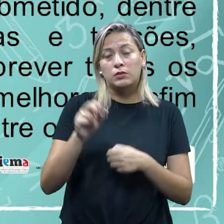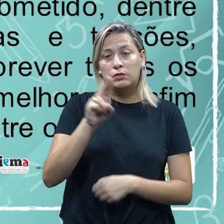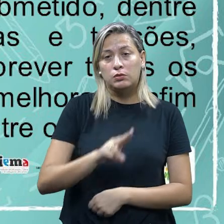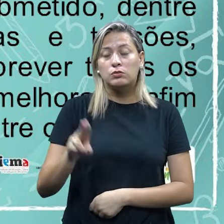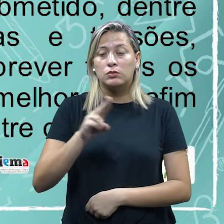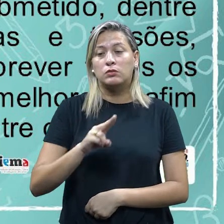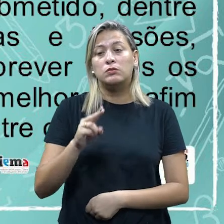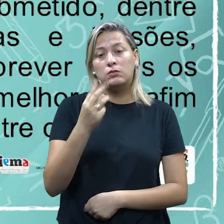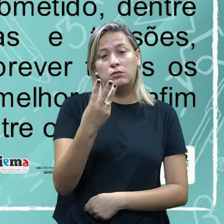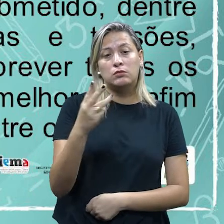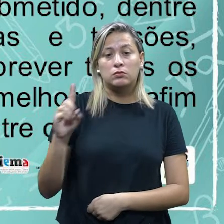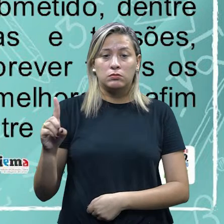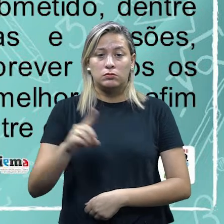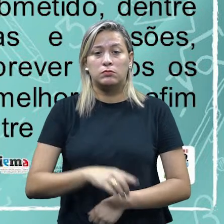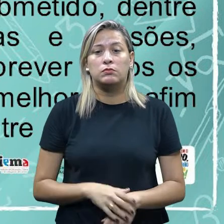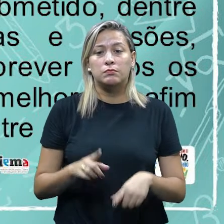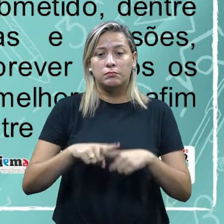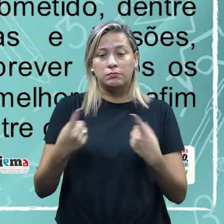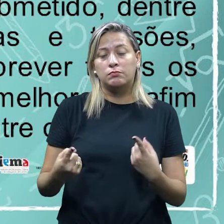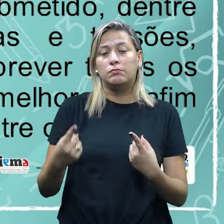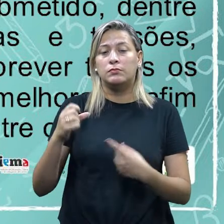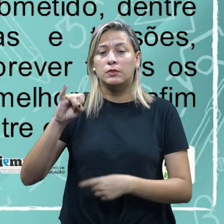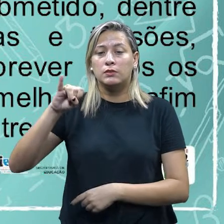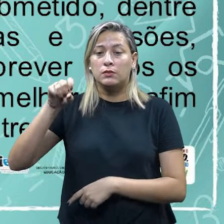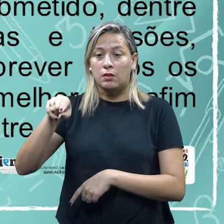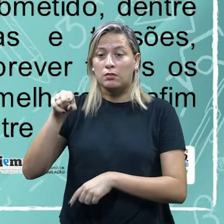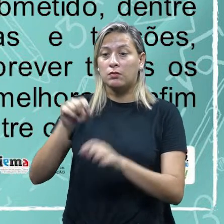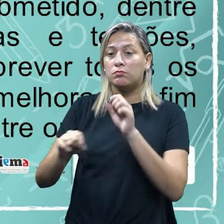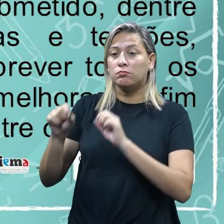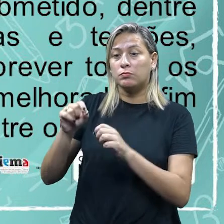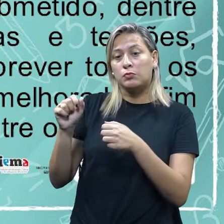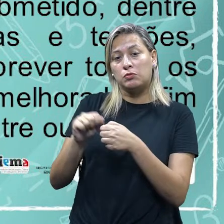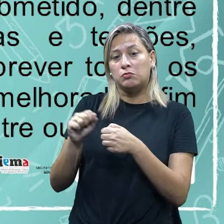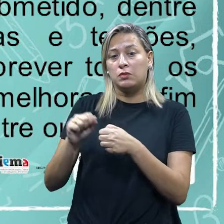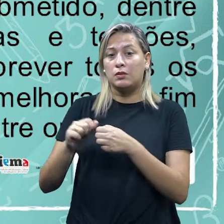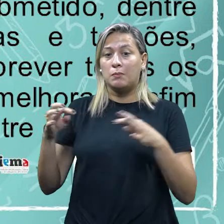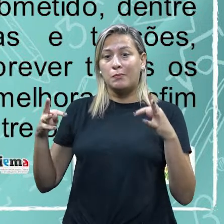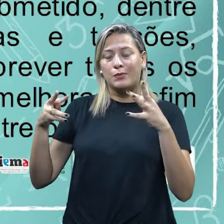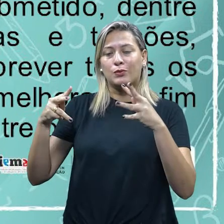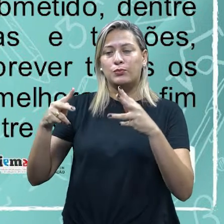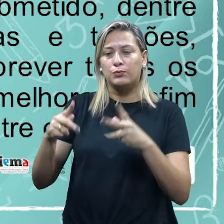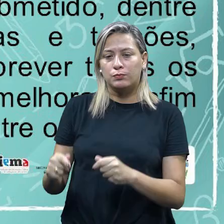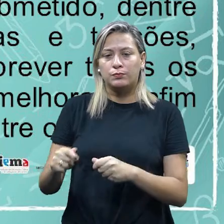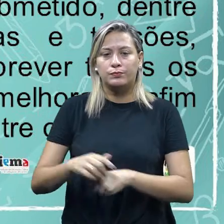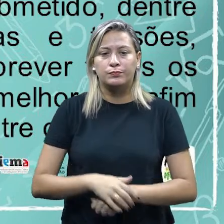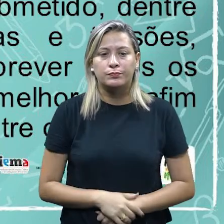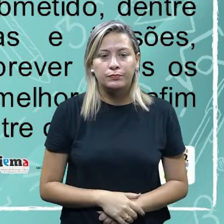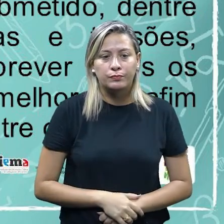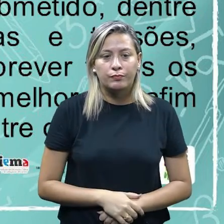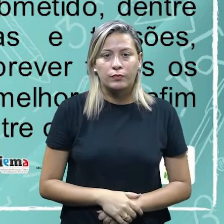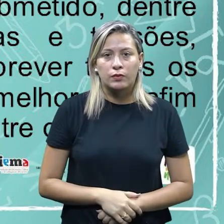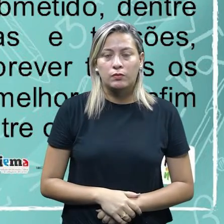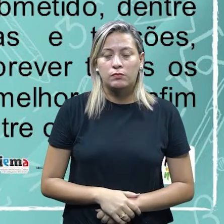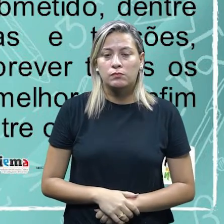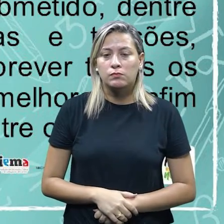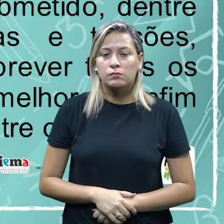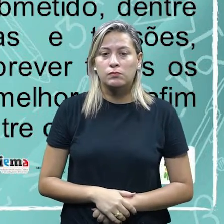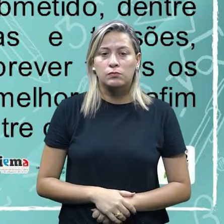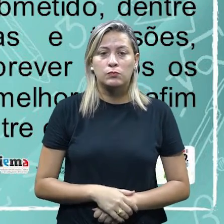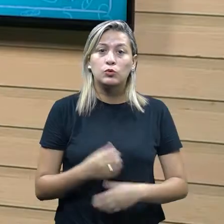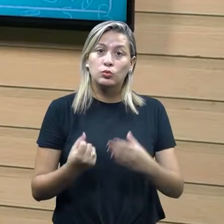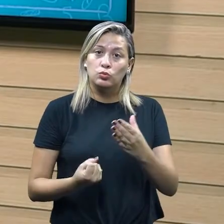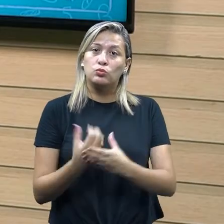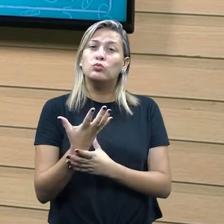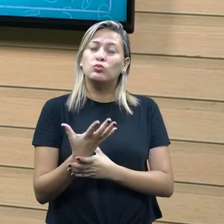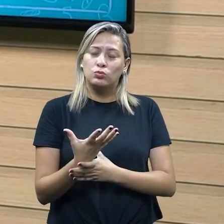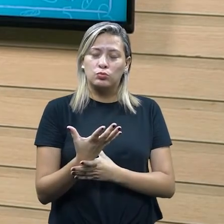3D. Pode-se dizer que as simulações devem ser feitas em muitos dos casos para para que tudo saia como esperado. Então,